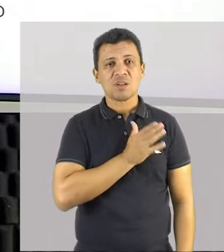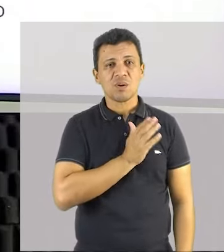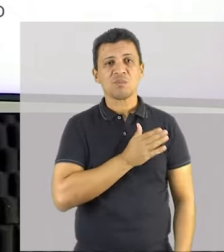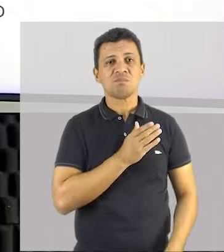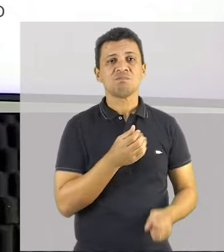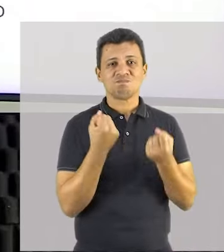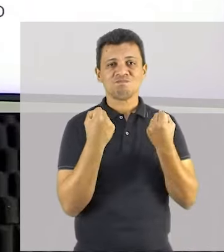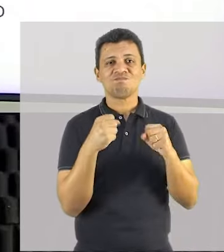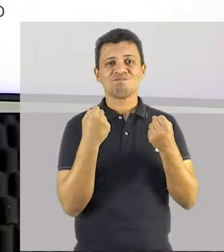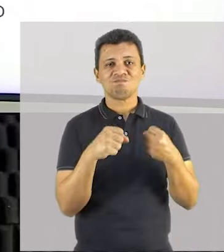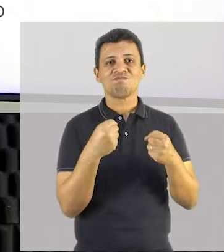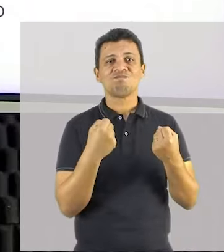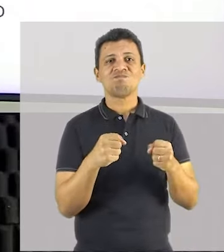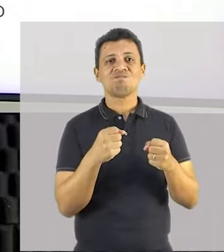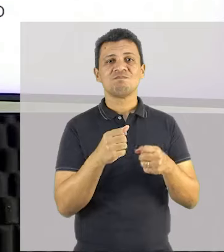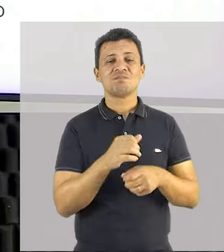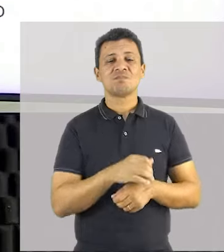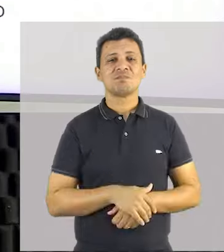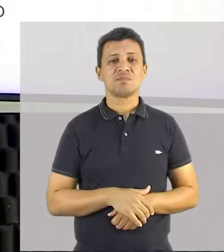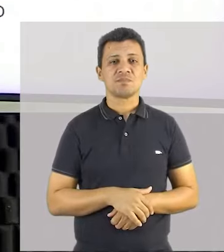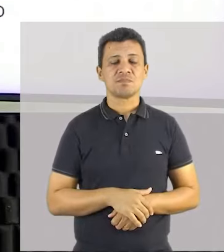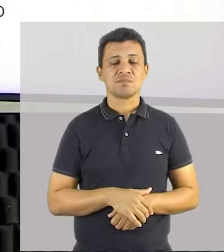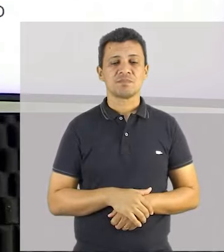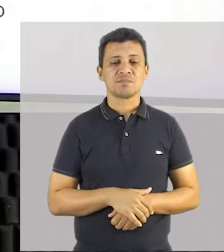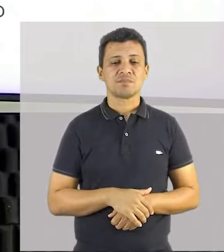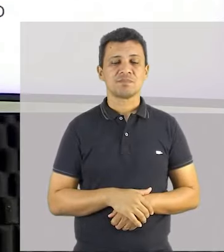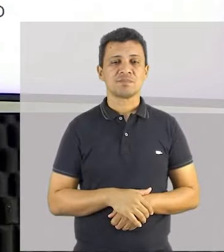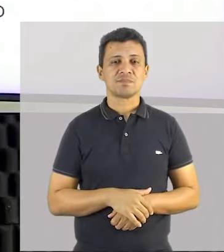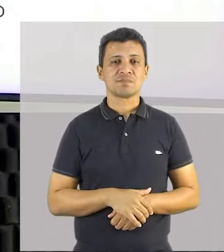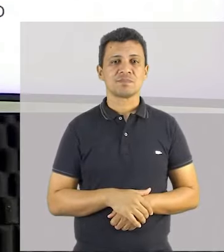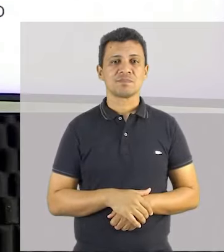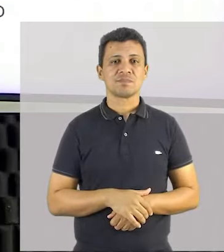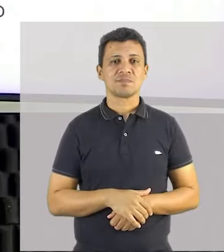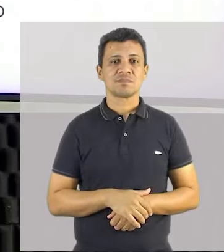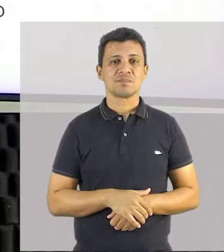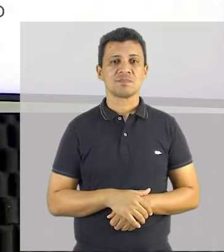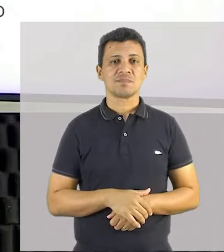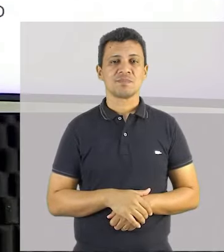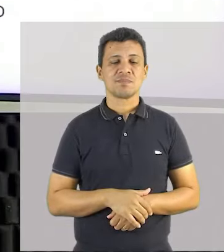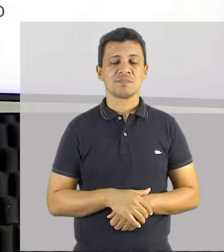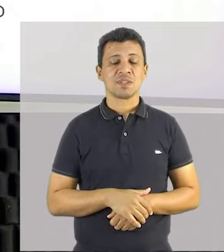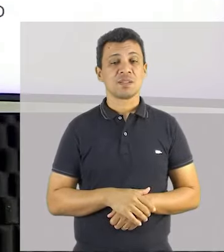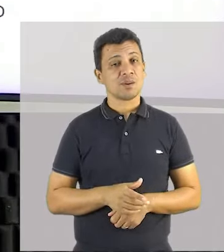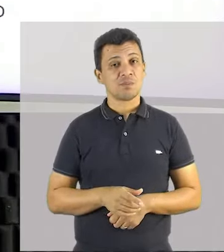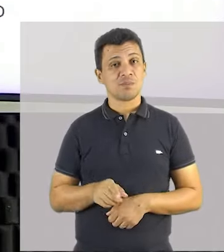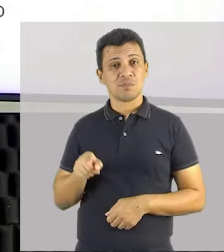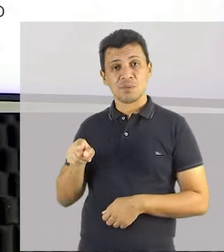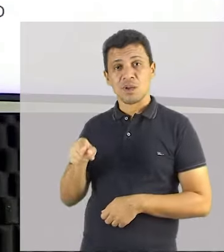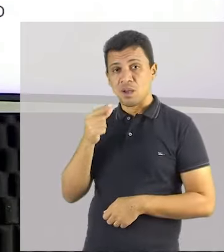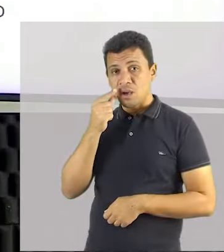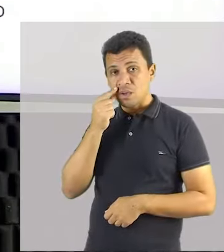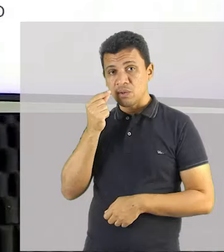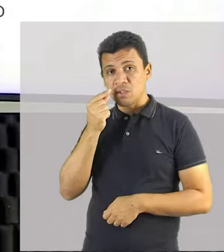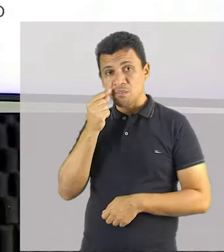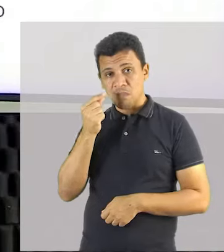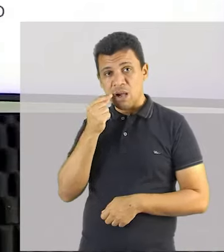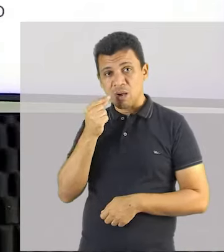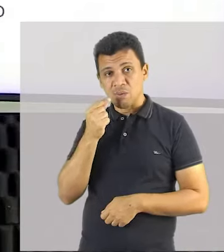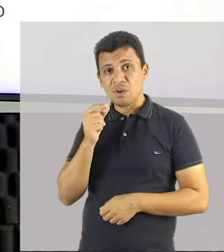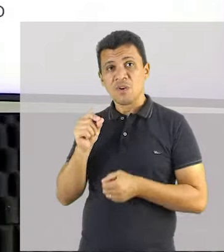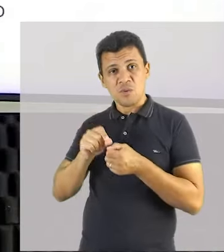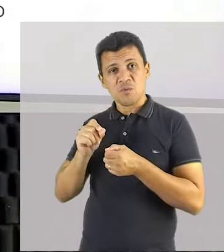resposta ao exercício né então Eh pegou o animal colocou fazer o